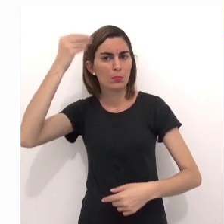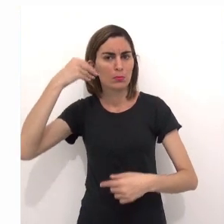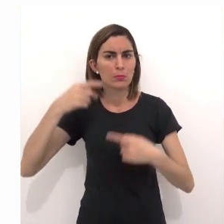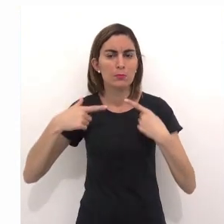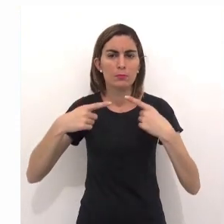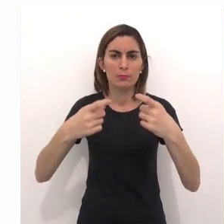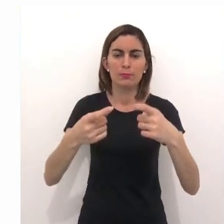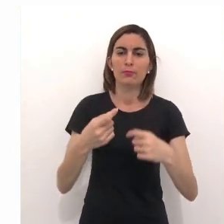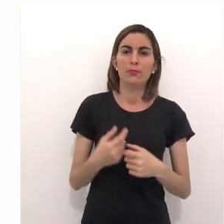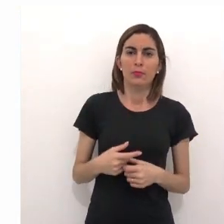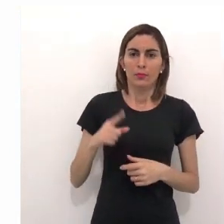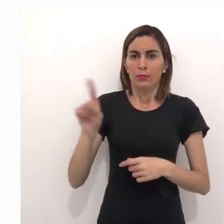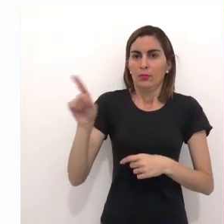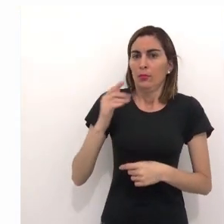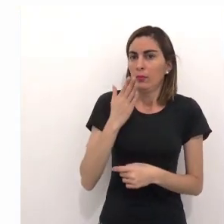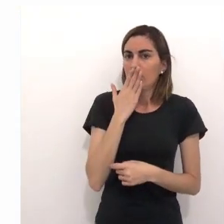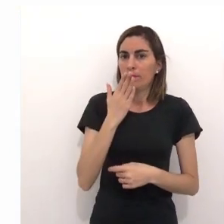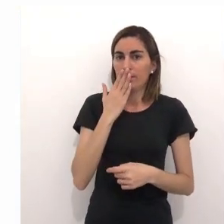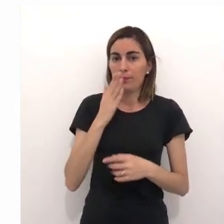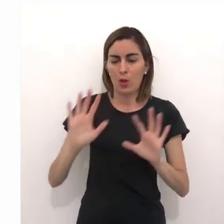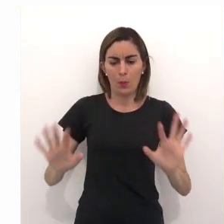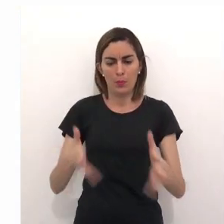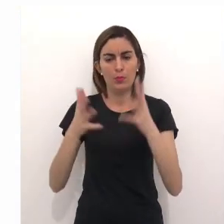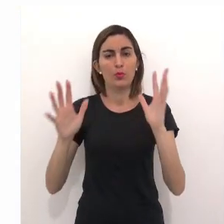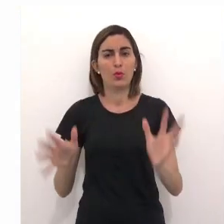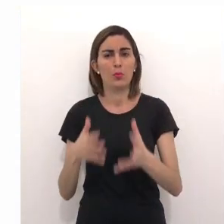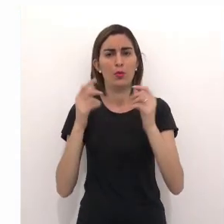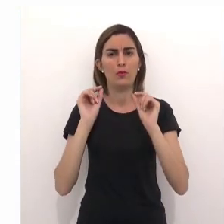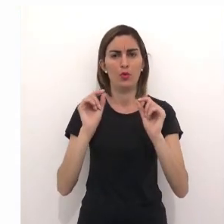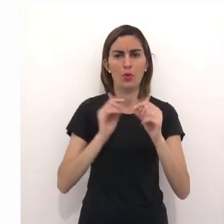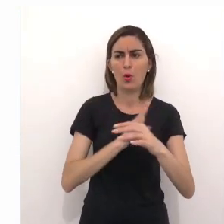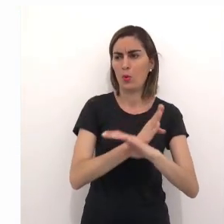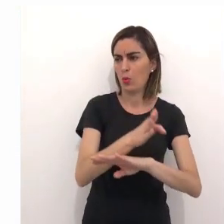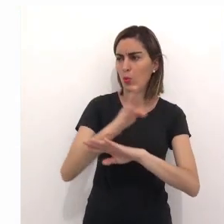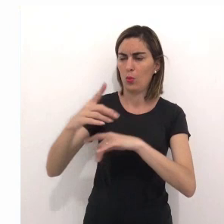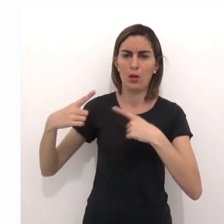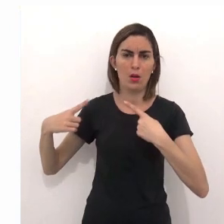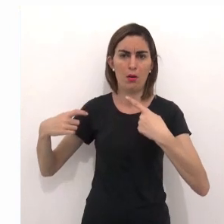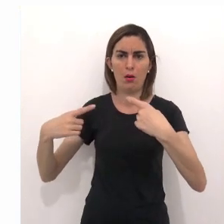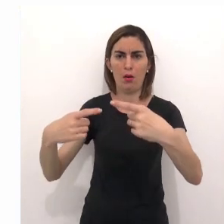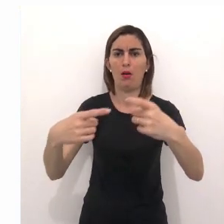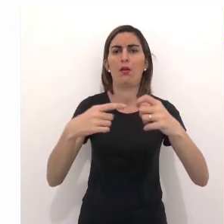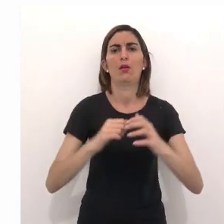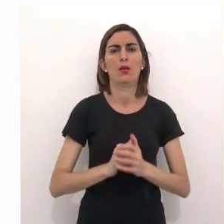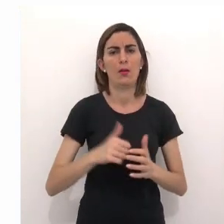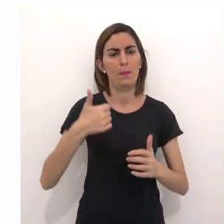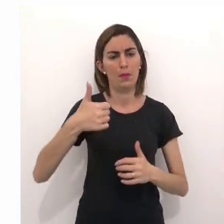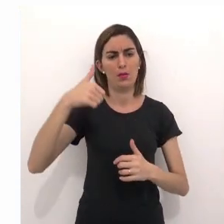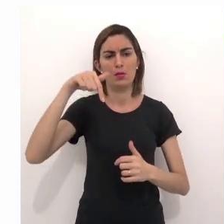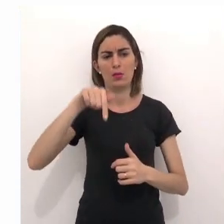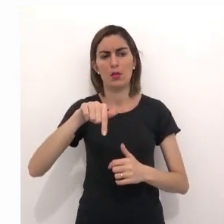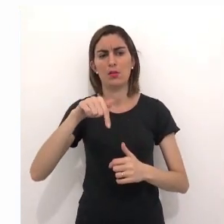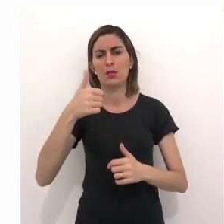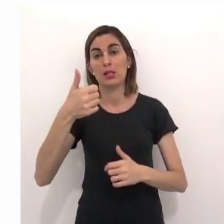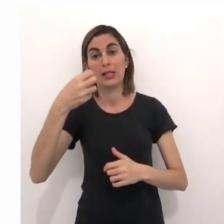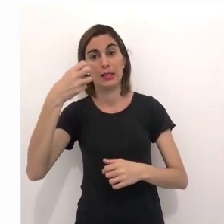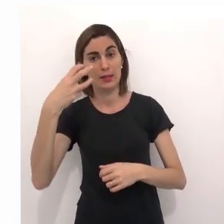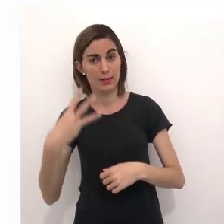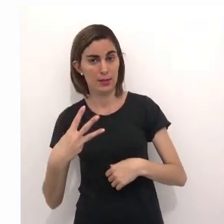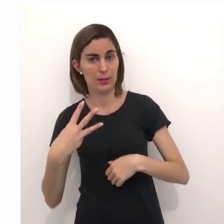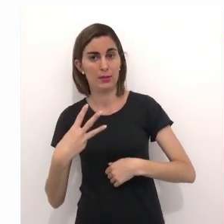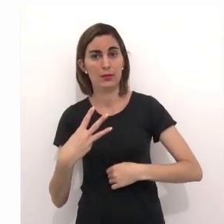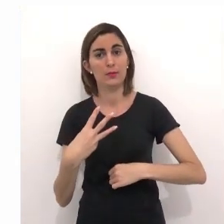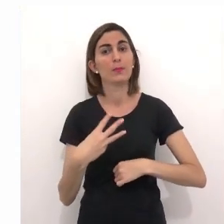indígena. Fora promovida uma expedição guerreira em 1713,